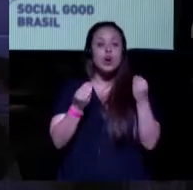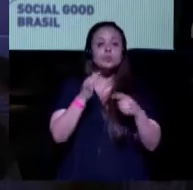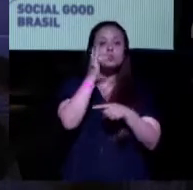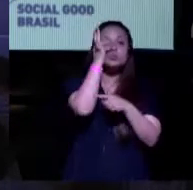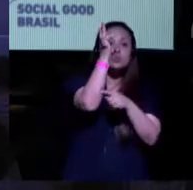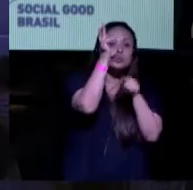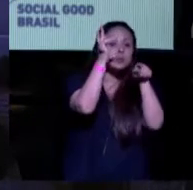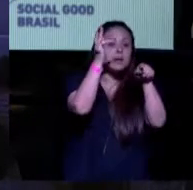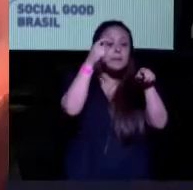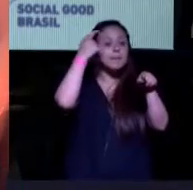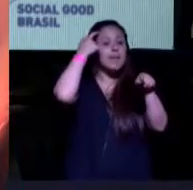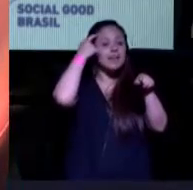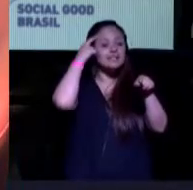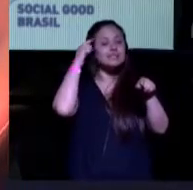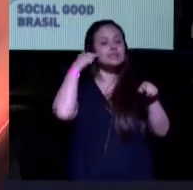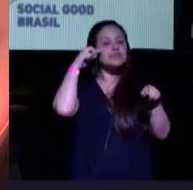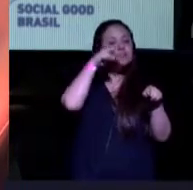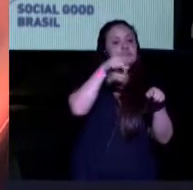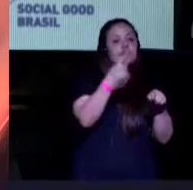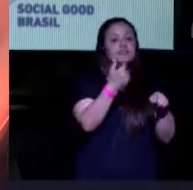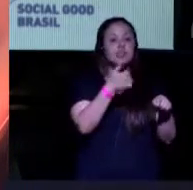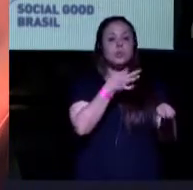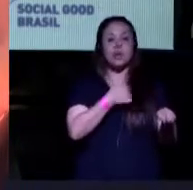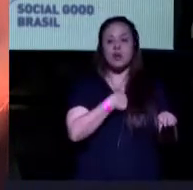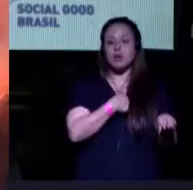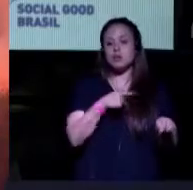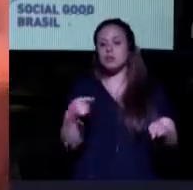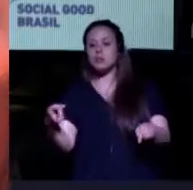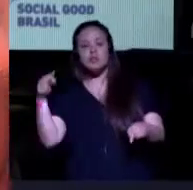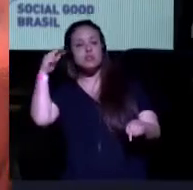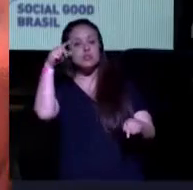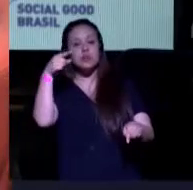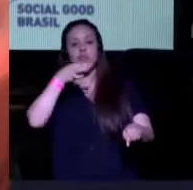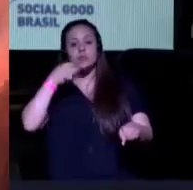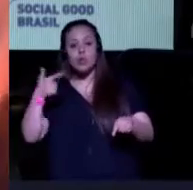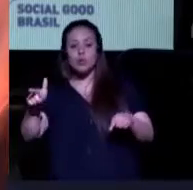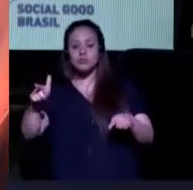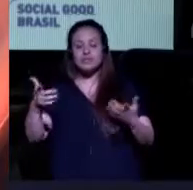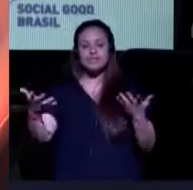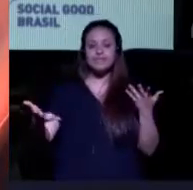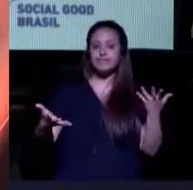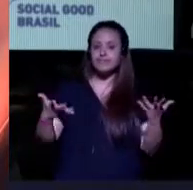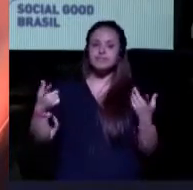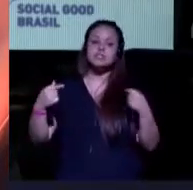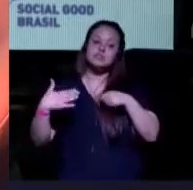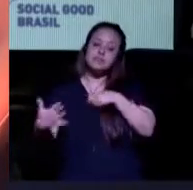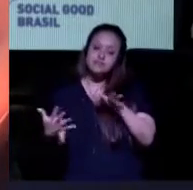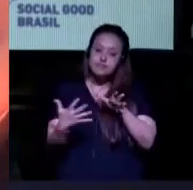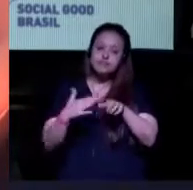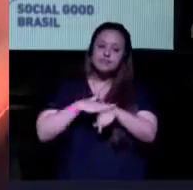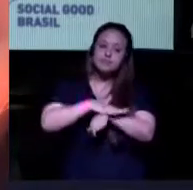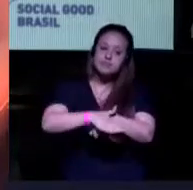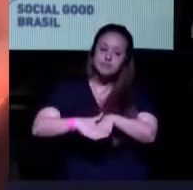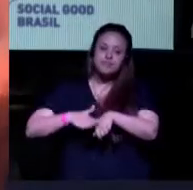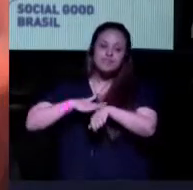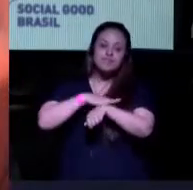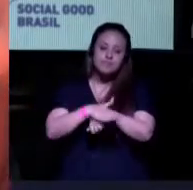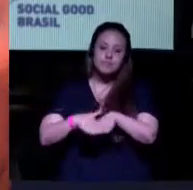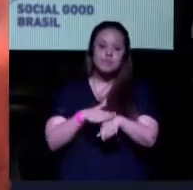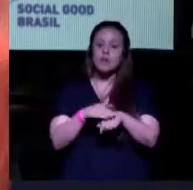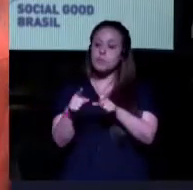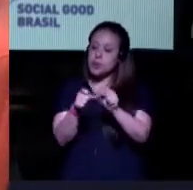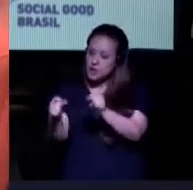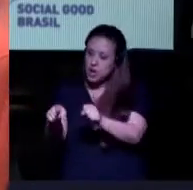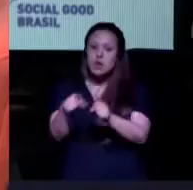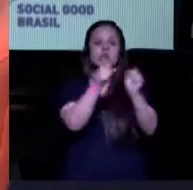é e em conseqüência é bastante confiança atenção e também o empoderamento de todos que estão participando